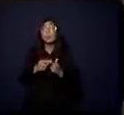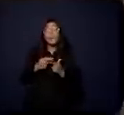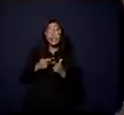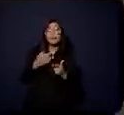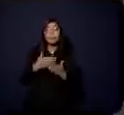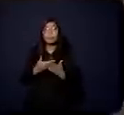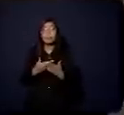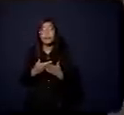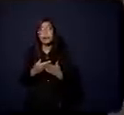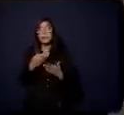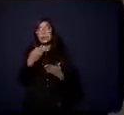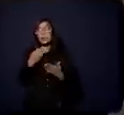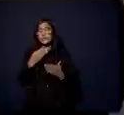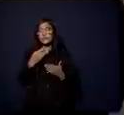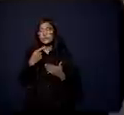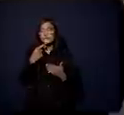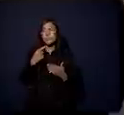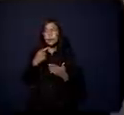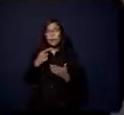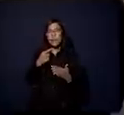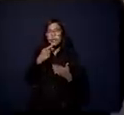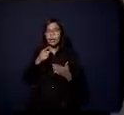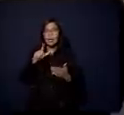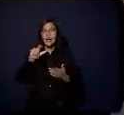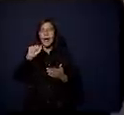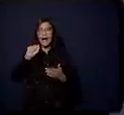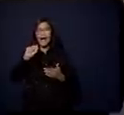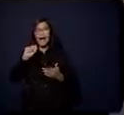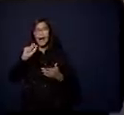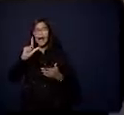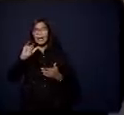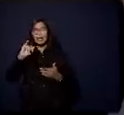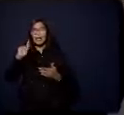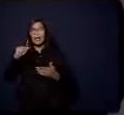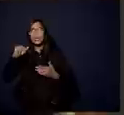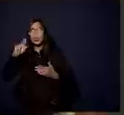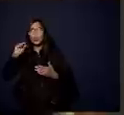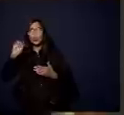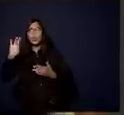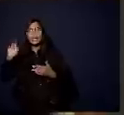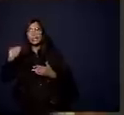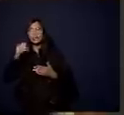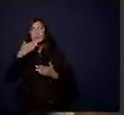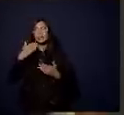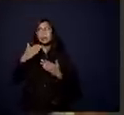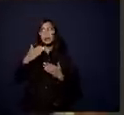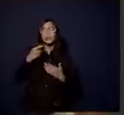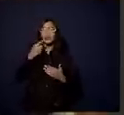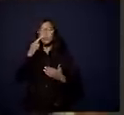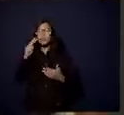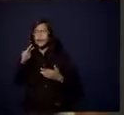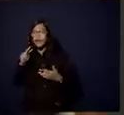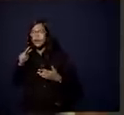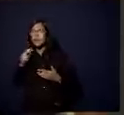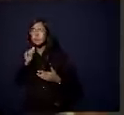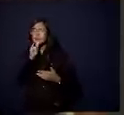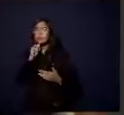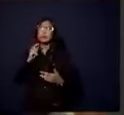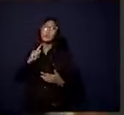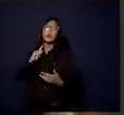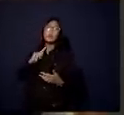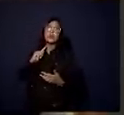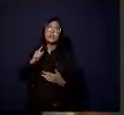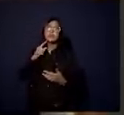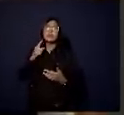temos uma quantidade monumental de alíquotas na verdade tá vendo outro dia lá em Minas Gerais tem 15 alíquotas mas